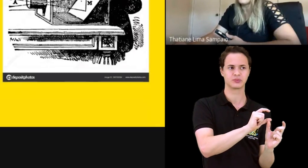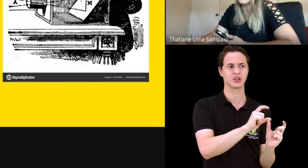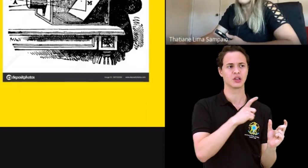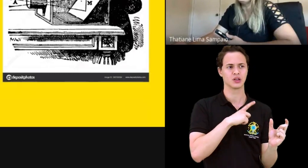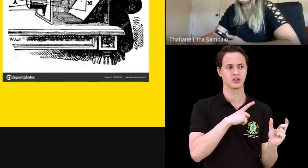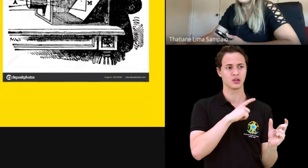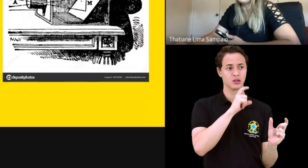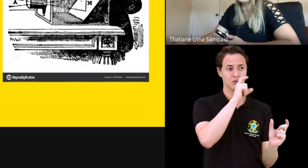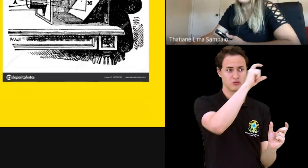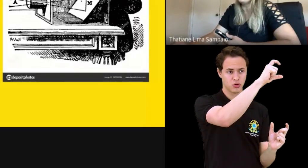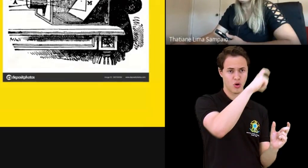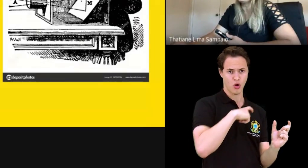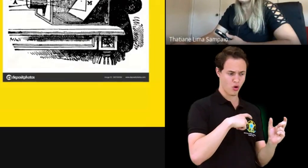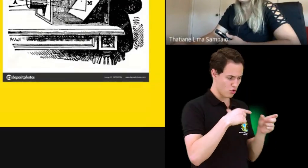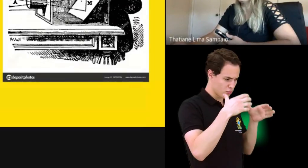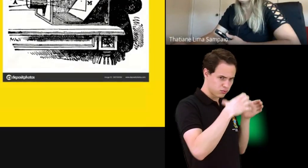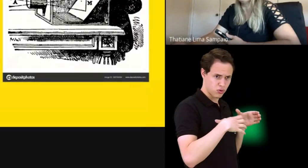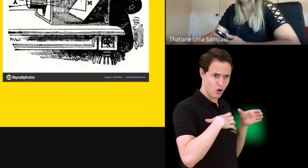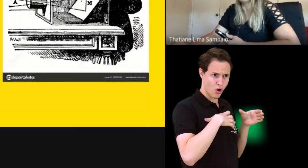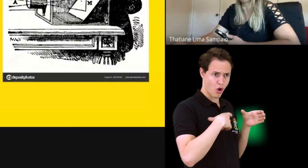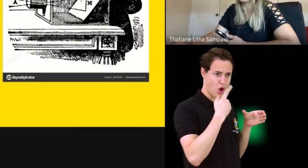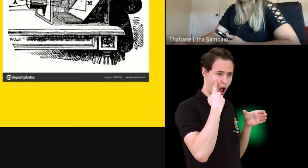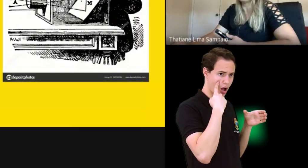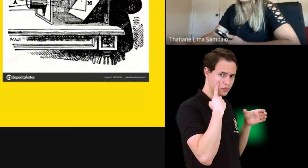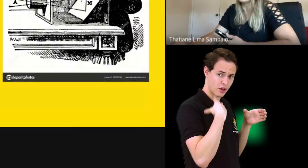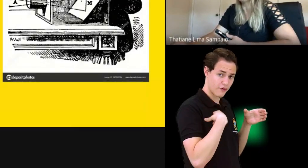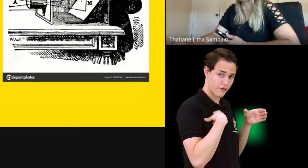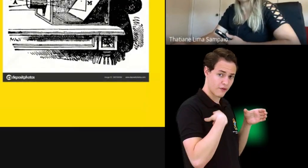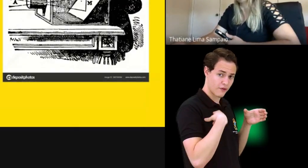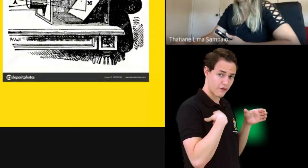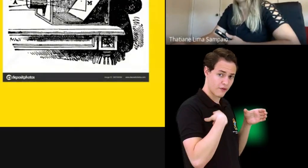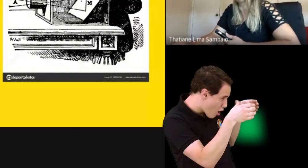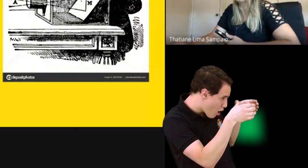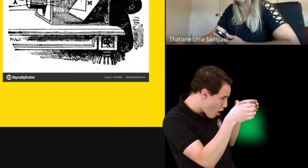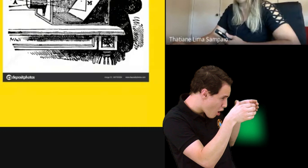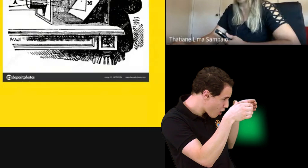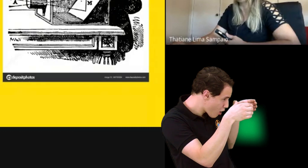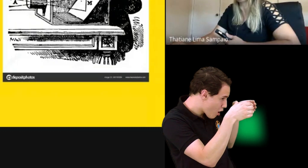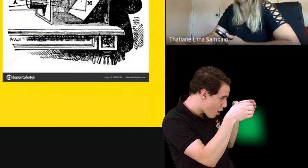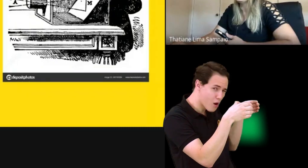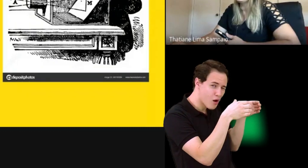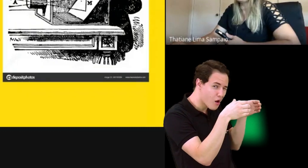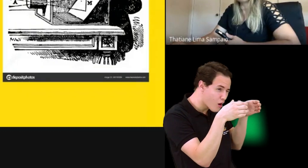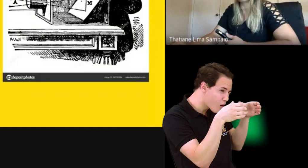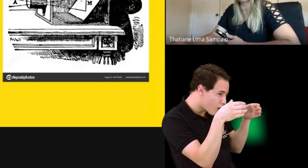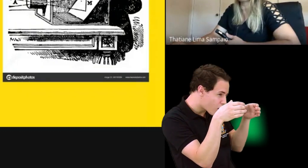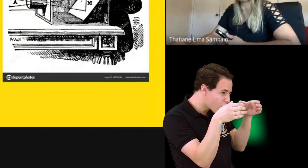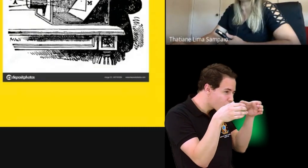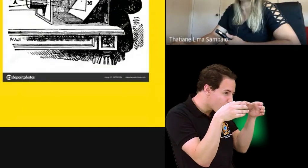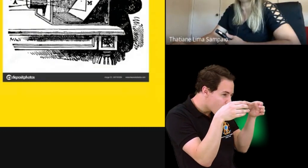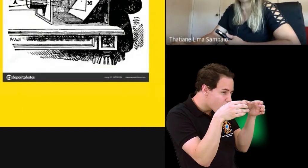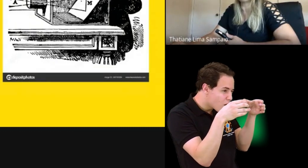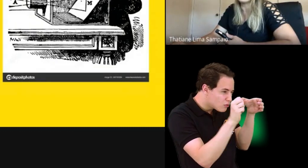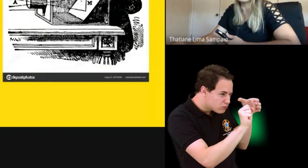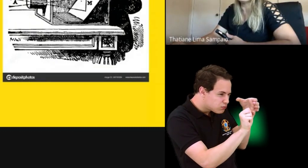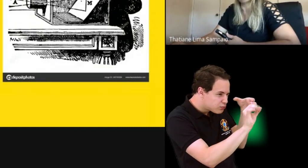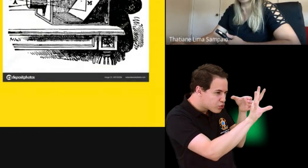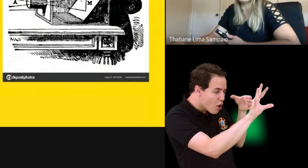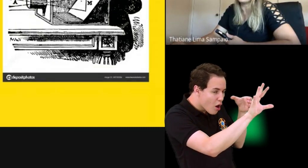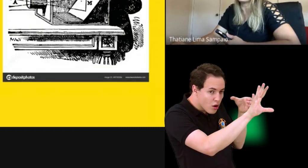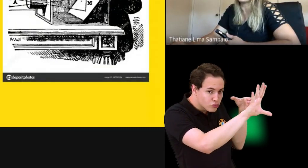é observado, olha o observador do outro lado da caixa, visto por um orifício, ele é formado de